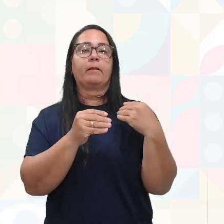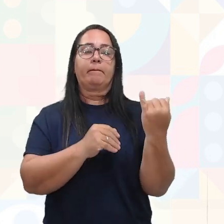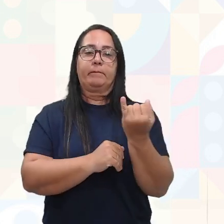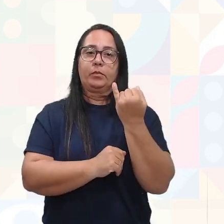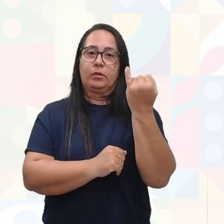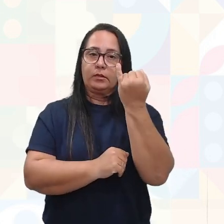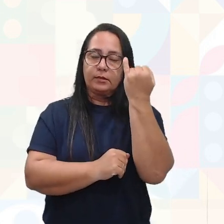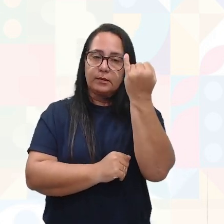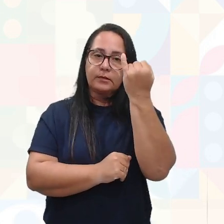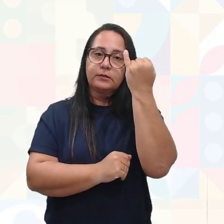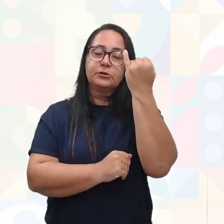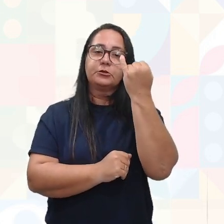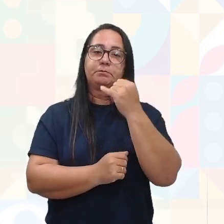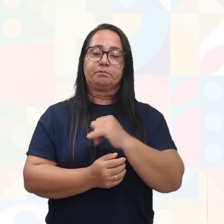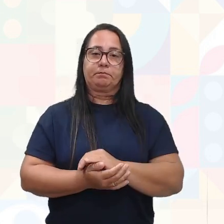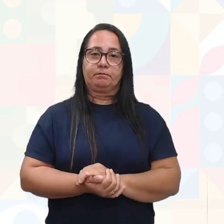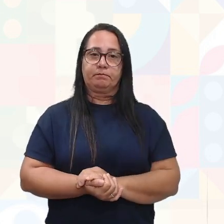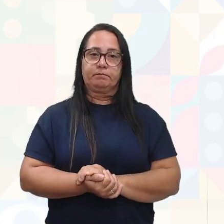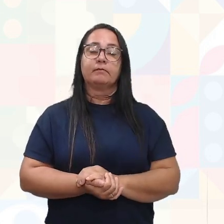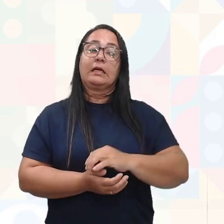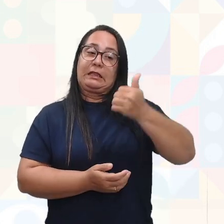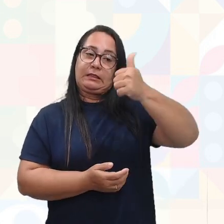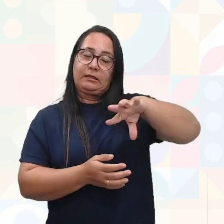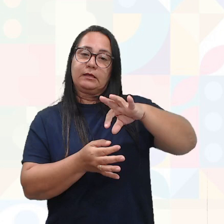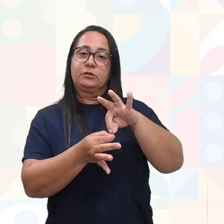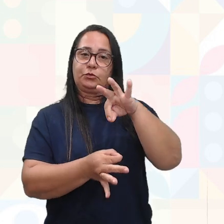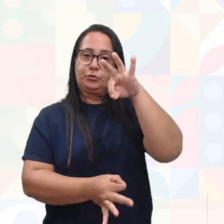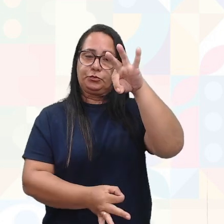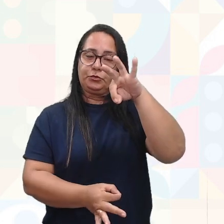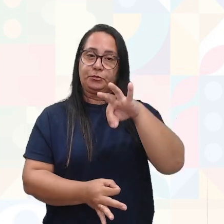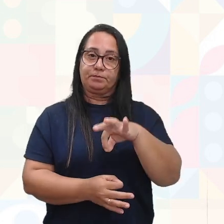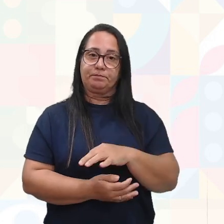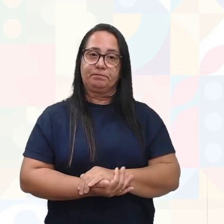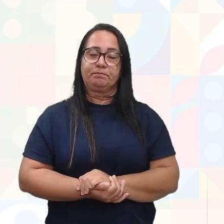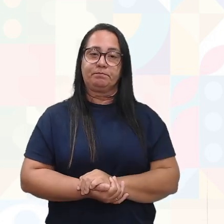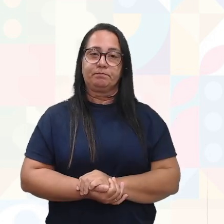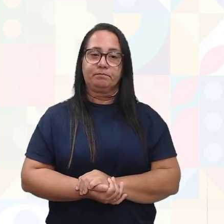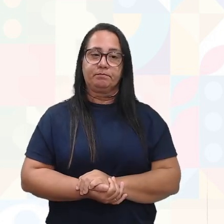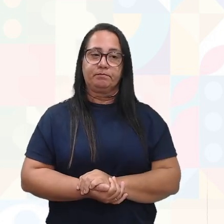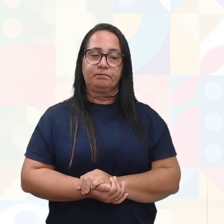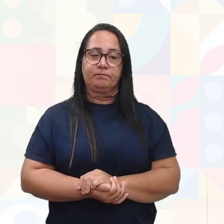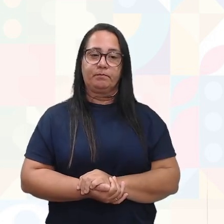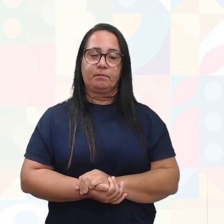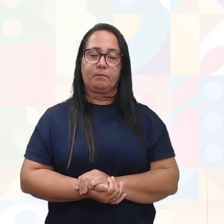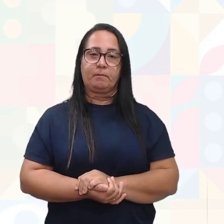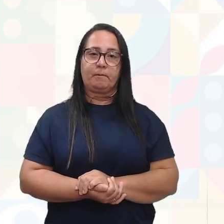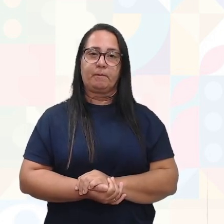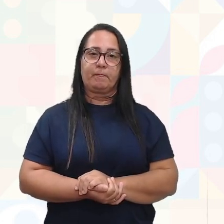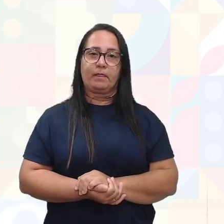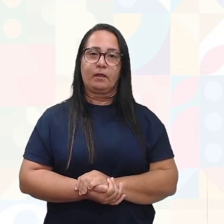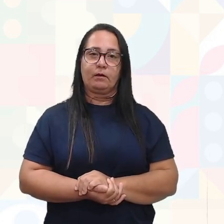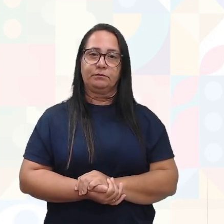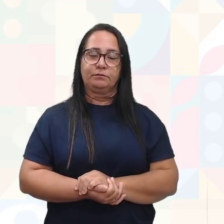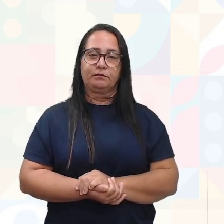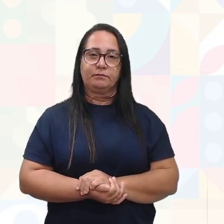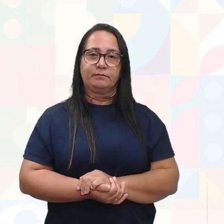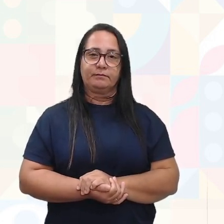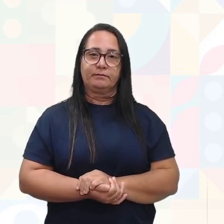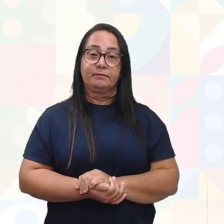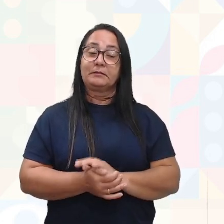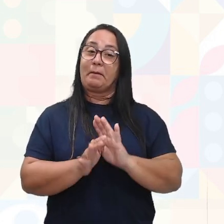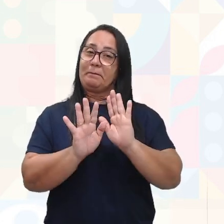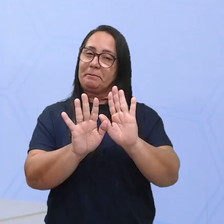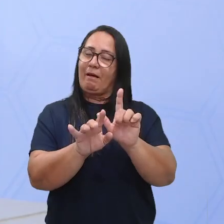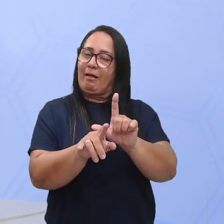e importante na análise do discurso, ok? Bom, só antes